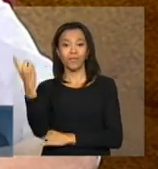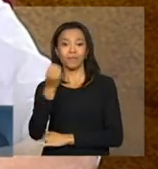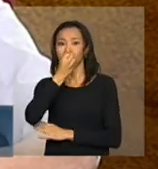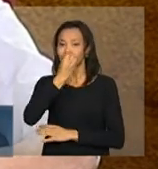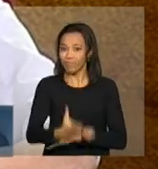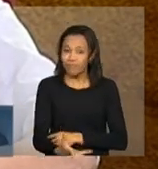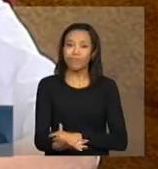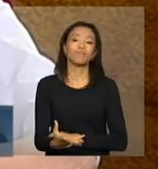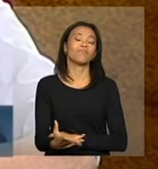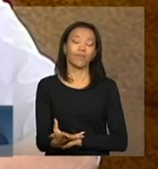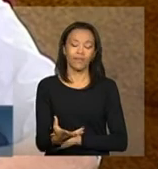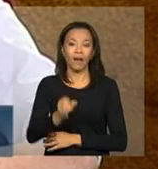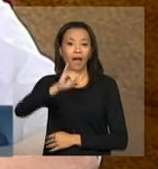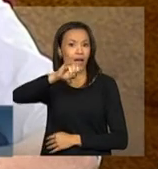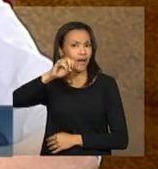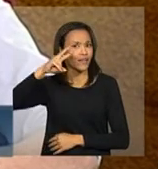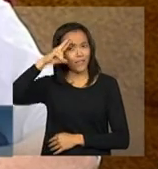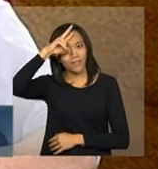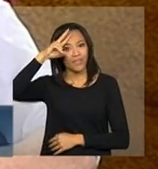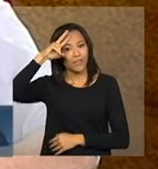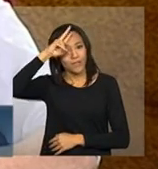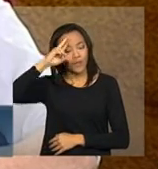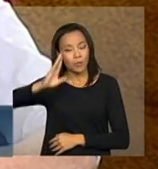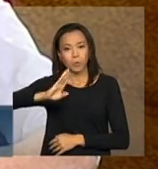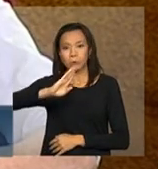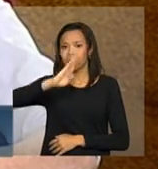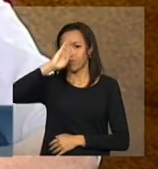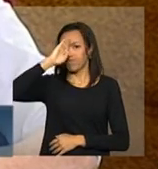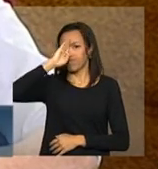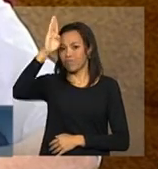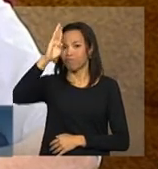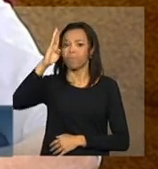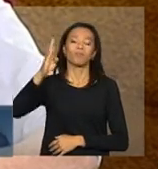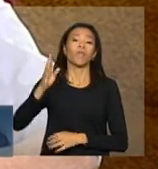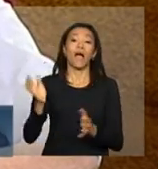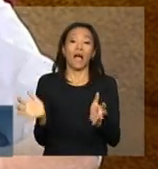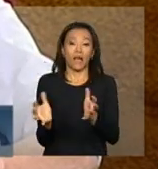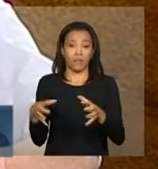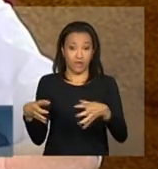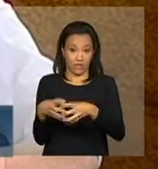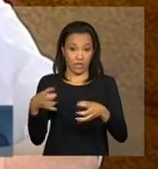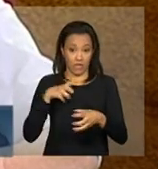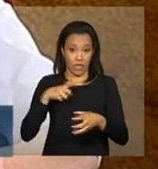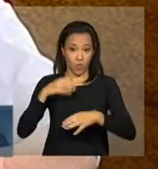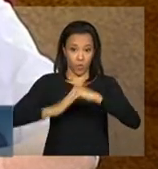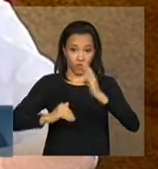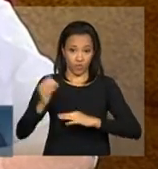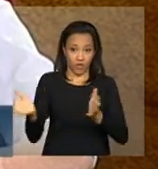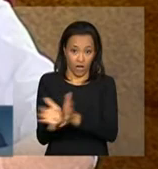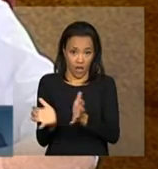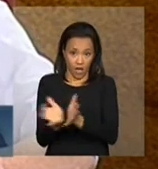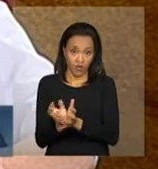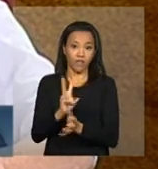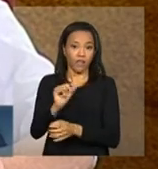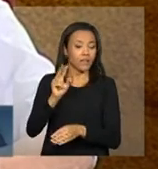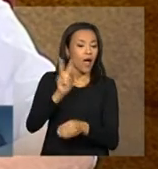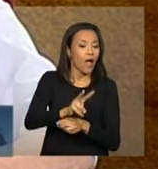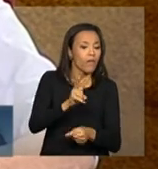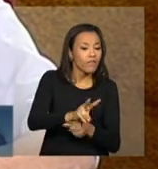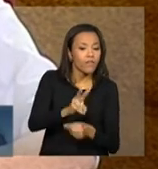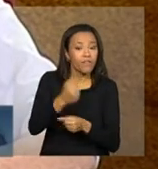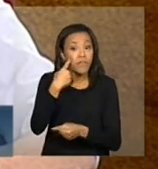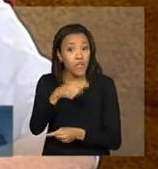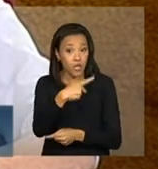proveitoso. Eu acho que é um dia histórico. A equipe da SOF estará aqui acompanhando full-time todo